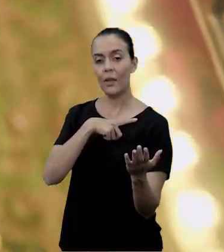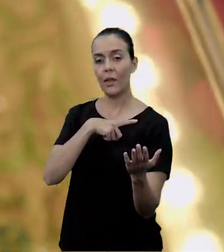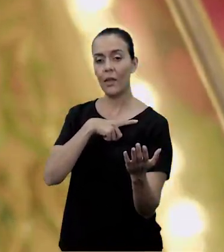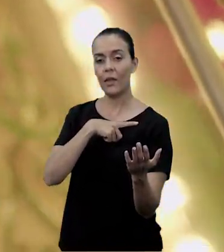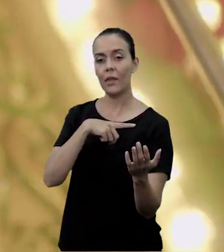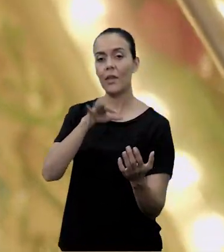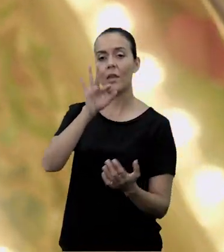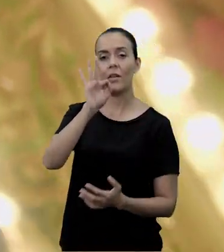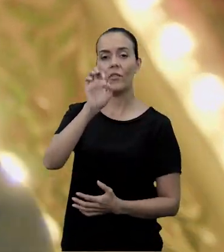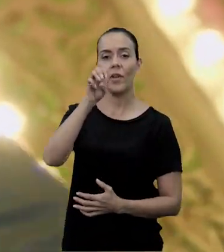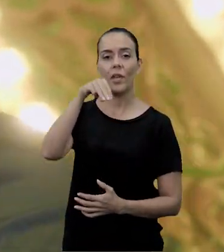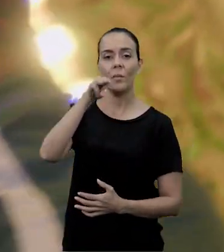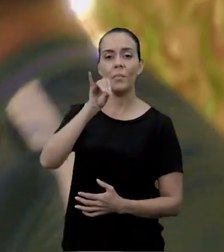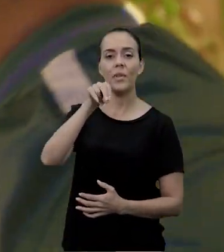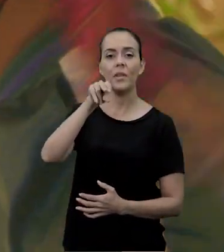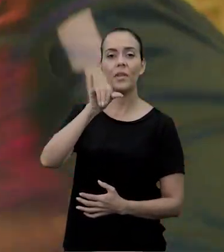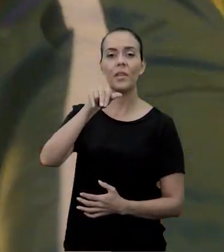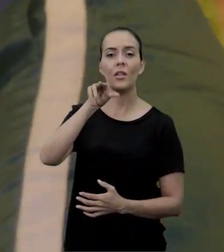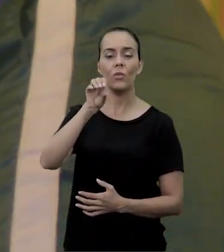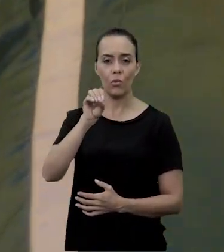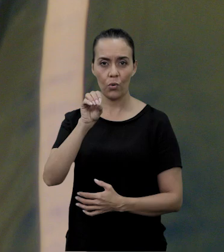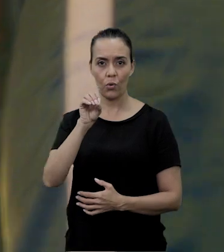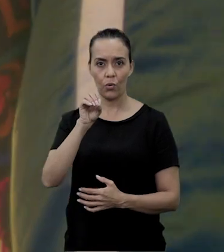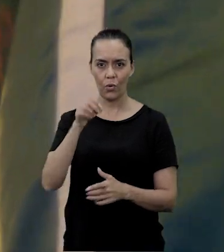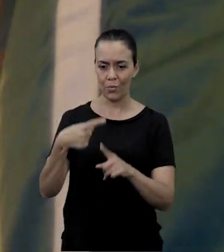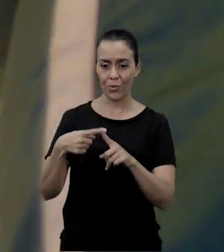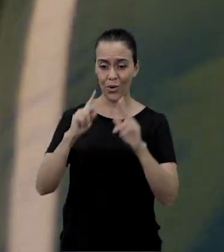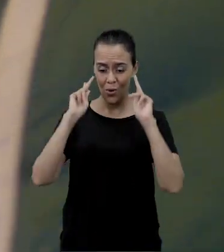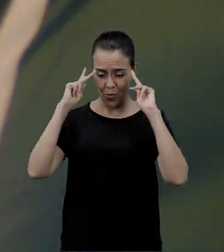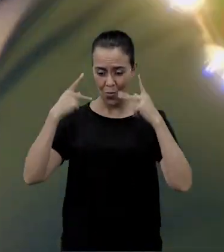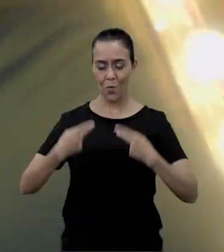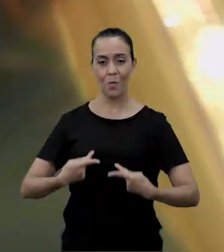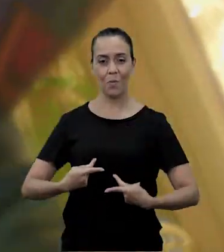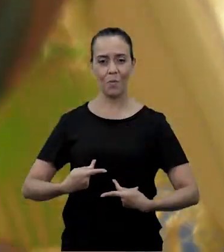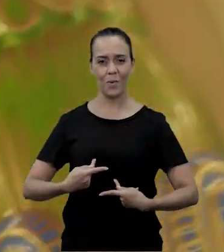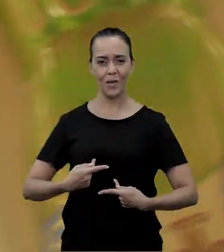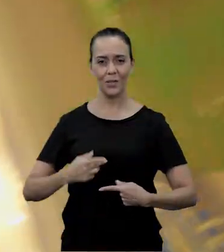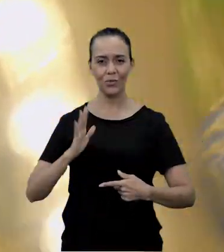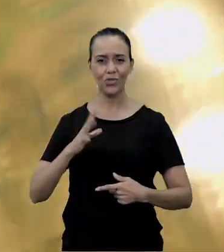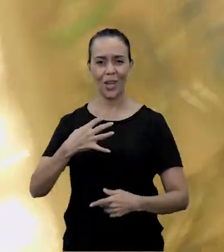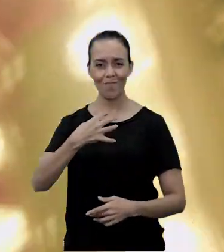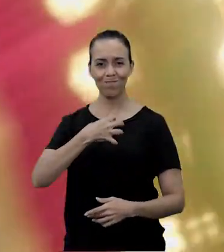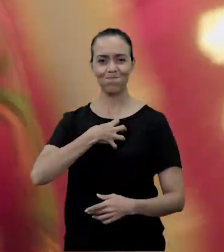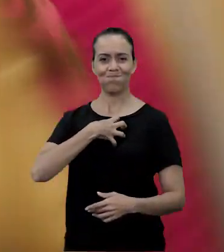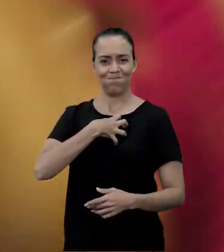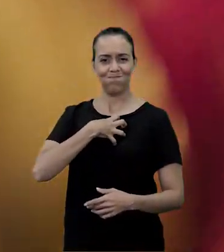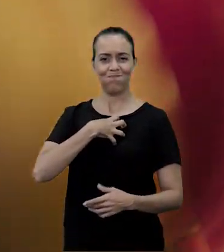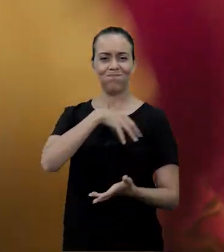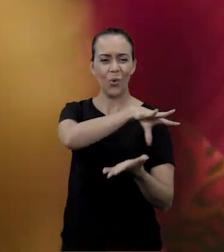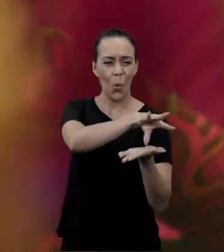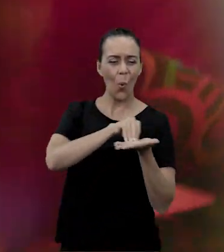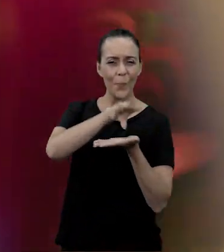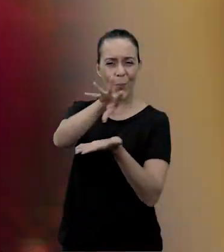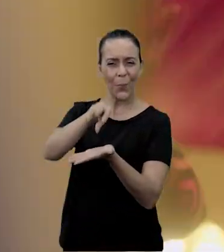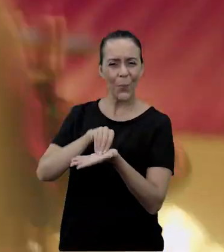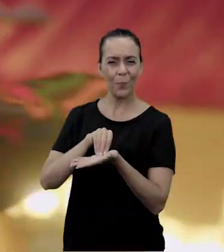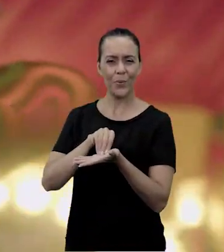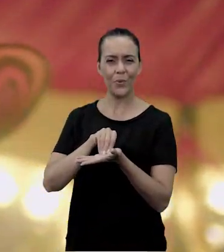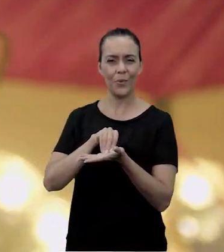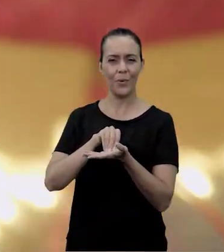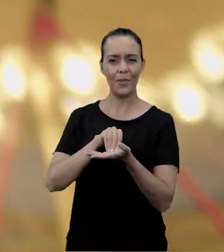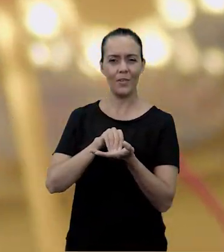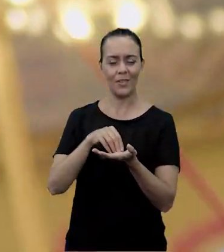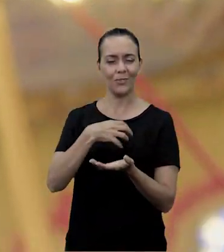para nomear esse elemento perturbador que constitui o humano e para o qual muitas vezes nos